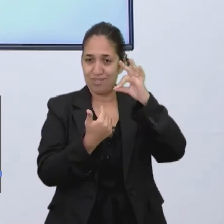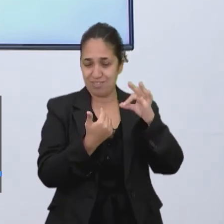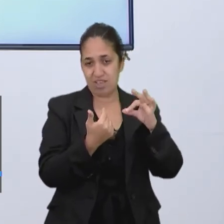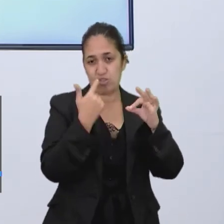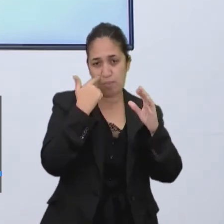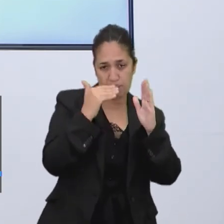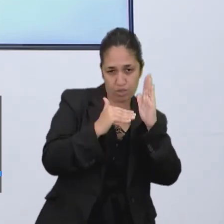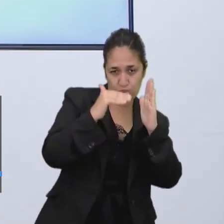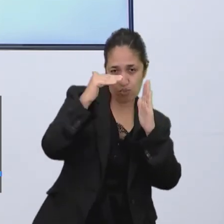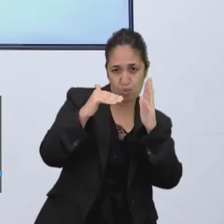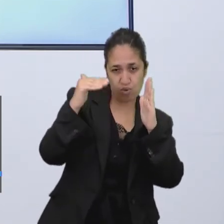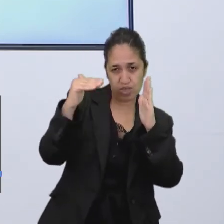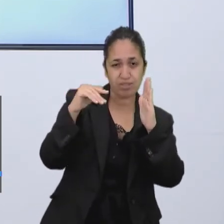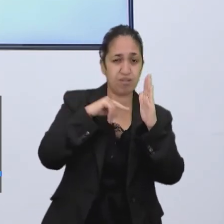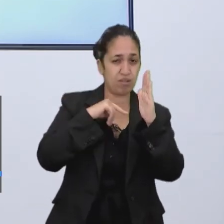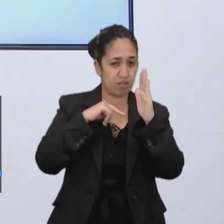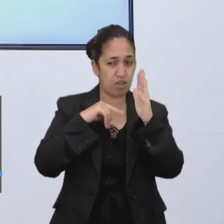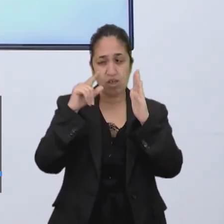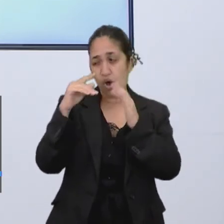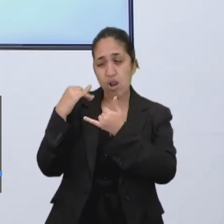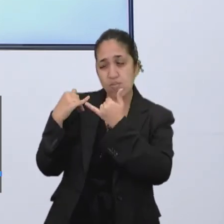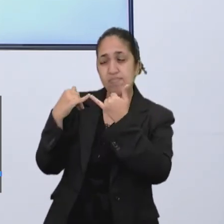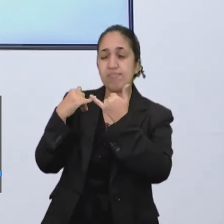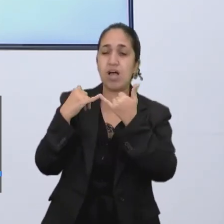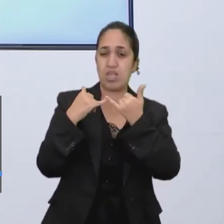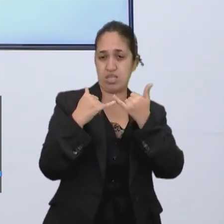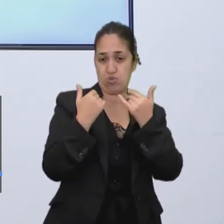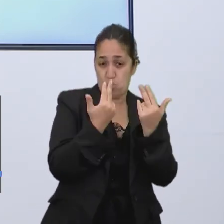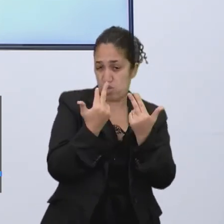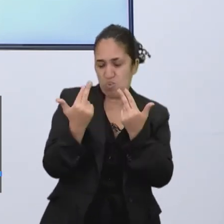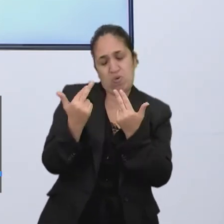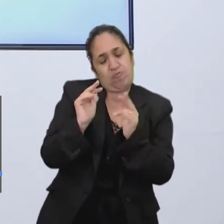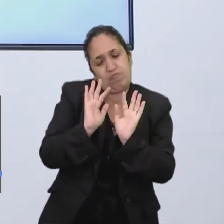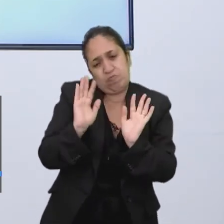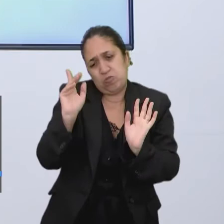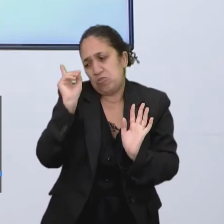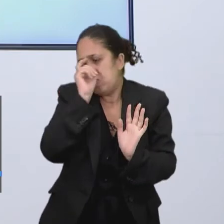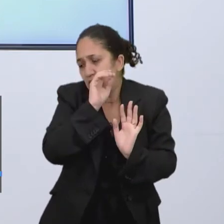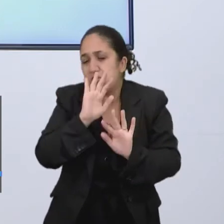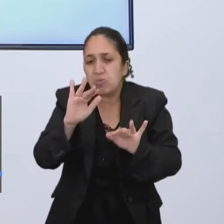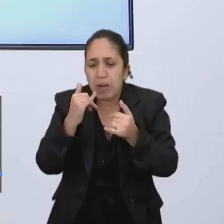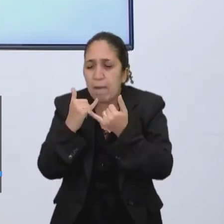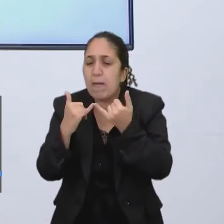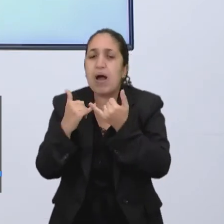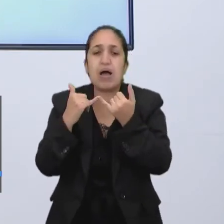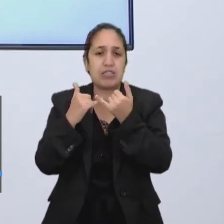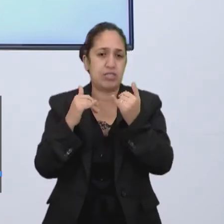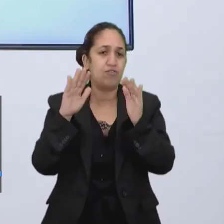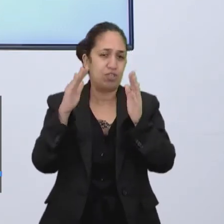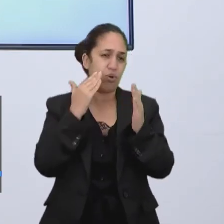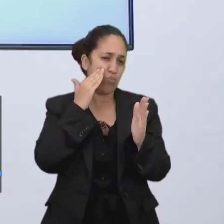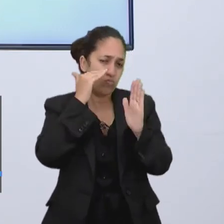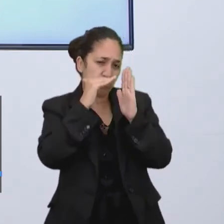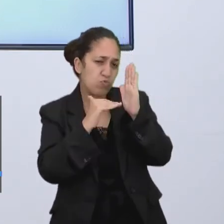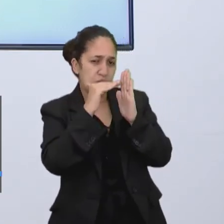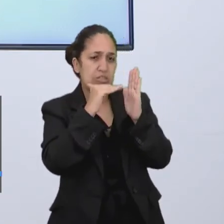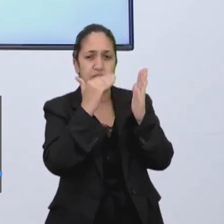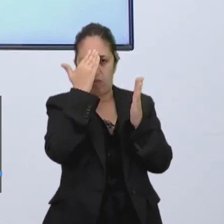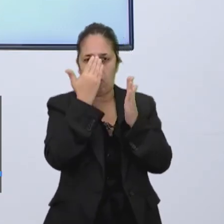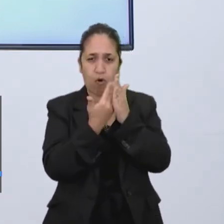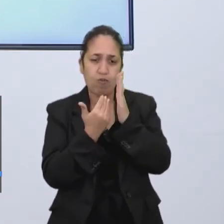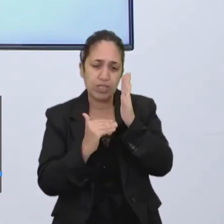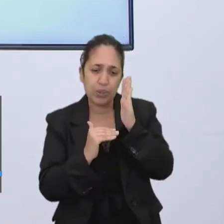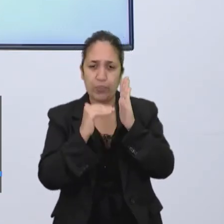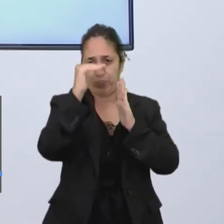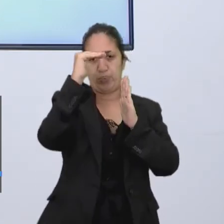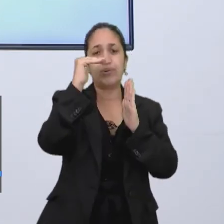isso, chegou muito, muito próximo. Igual não vai chegar, mas chegou muito, muito próximo. Opa, então temos aí um nível de confiança elevado.